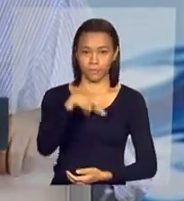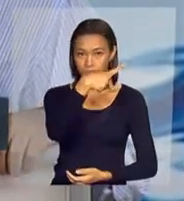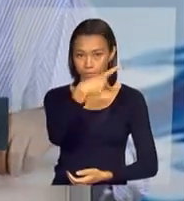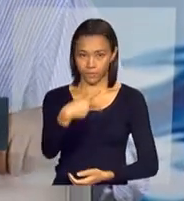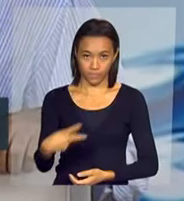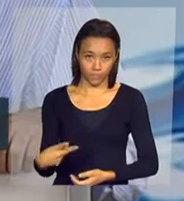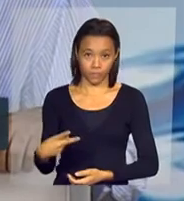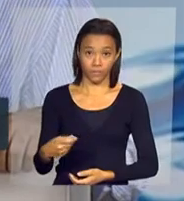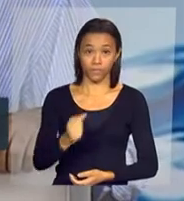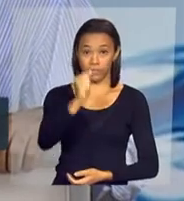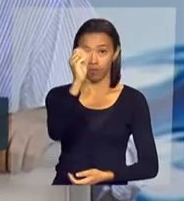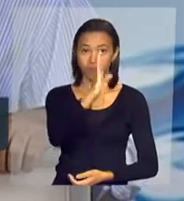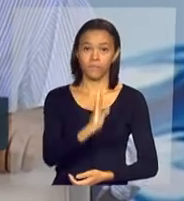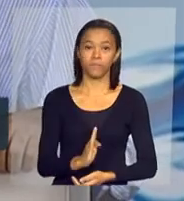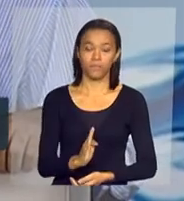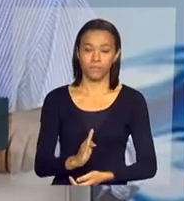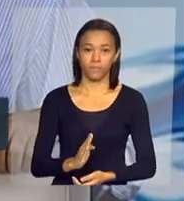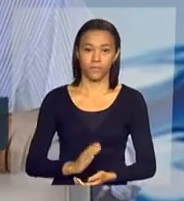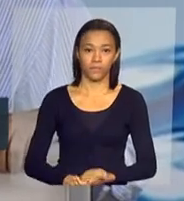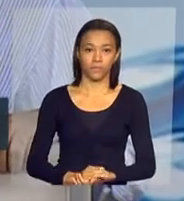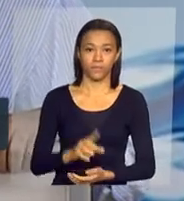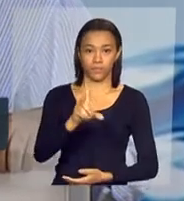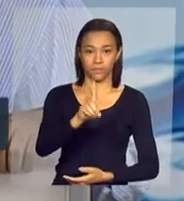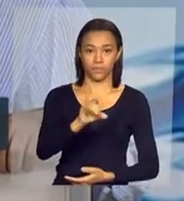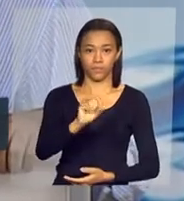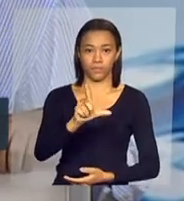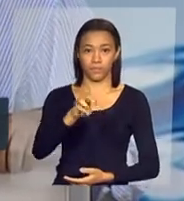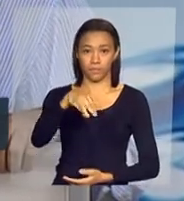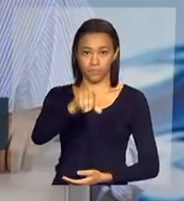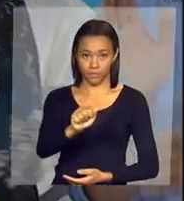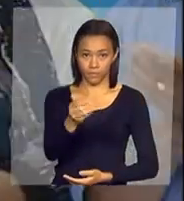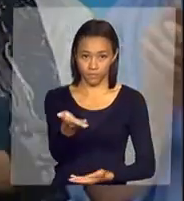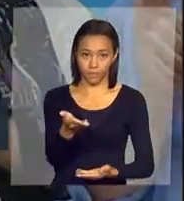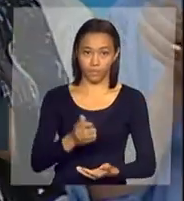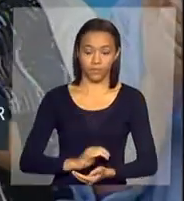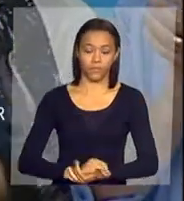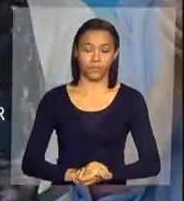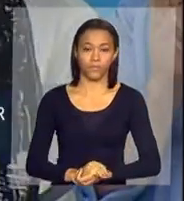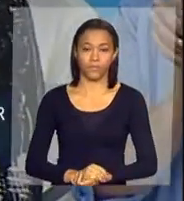Presidente da República, Dilma Rousseff.